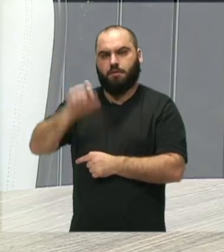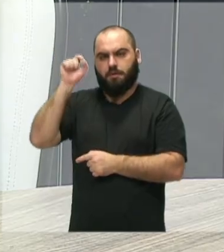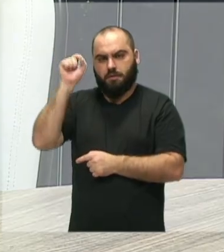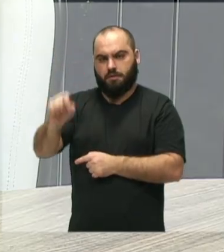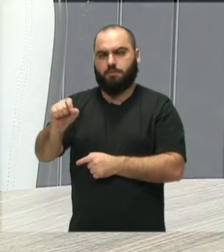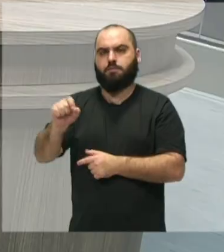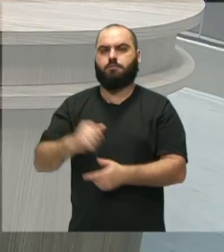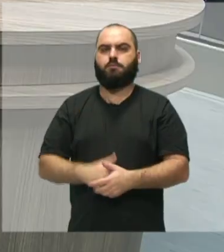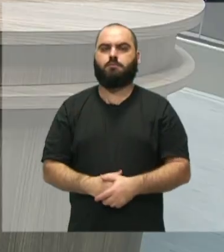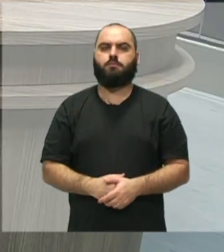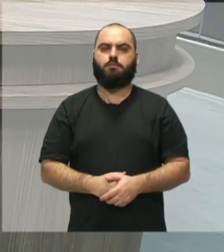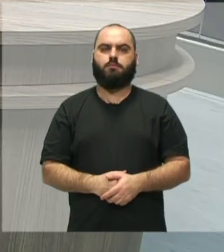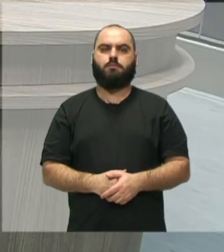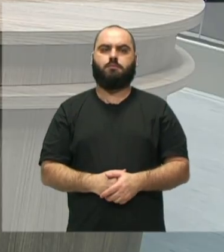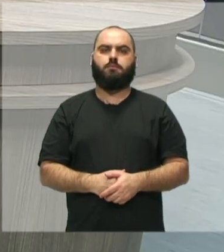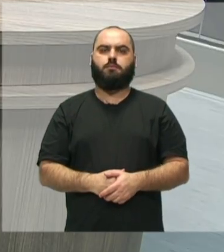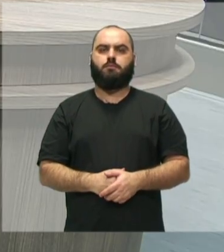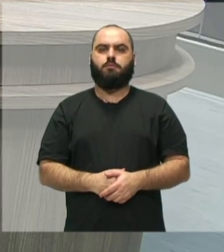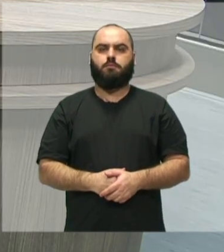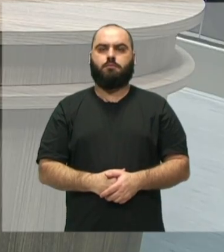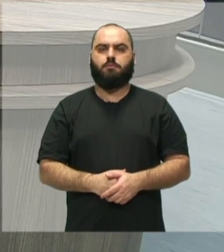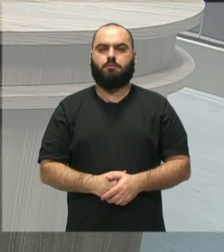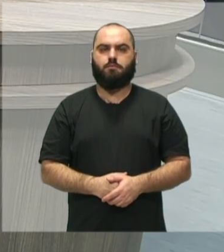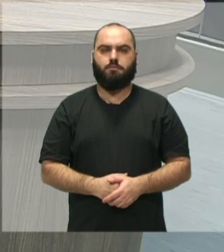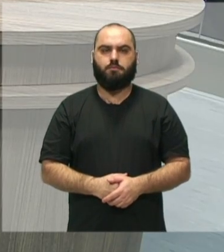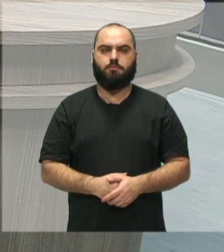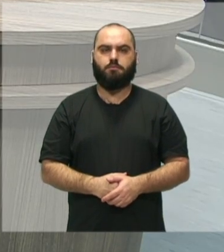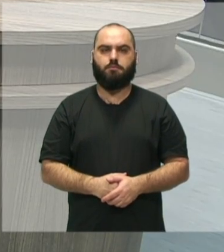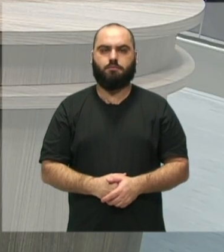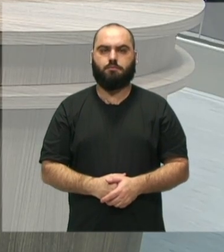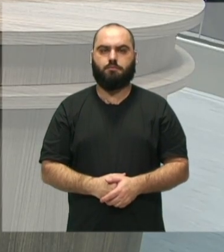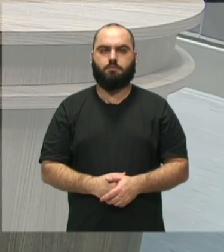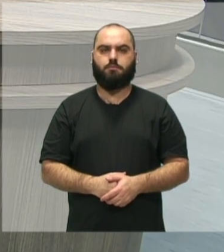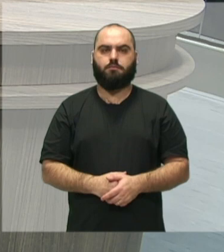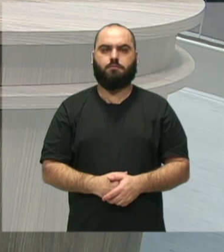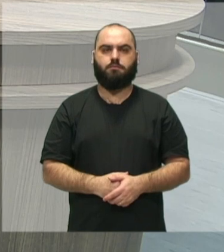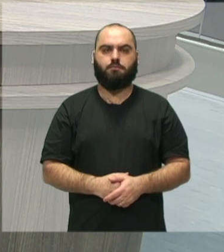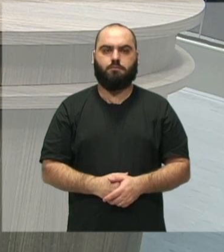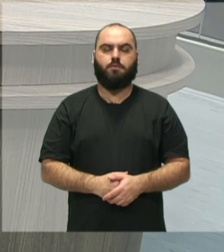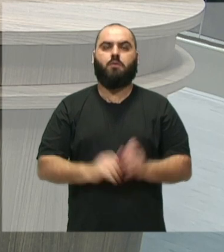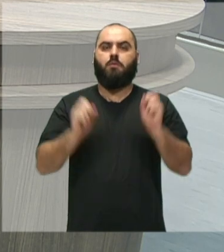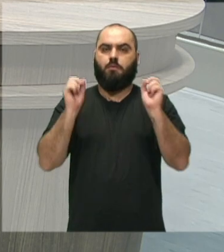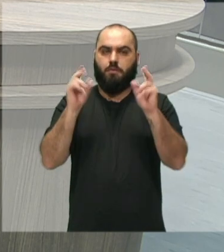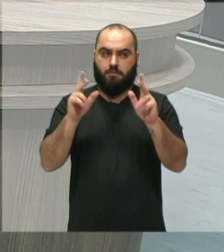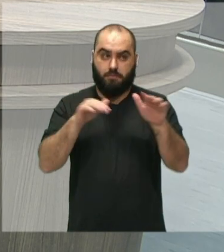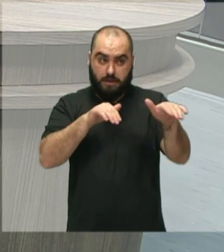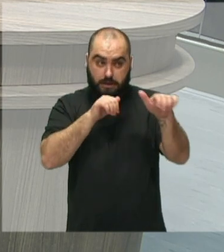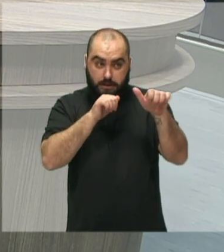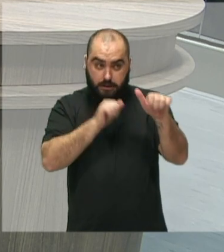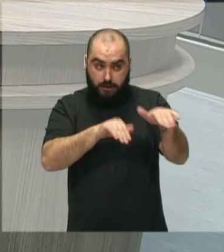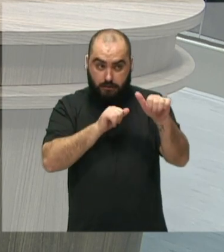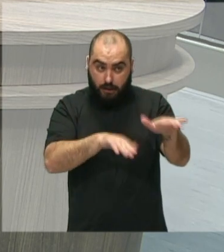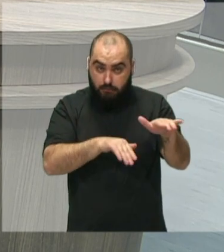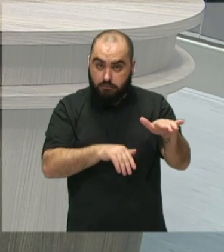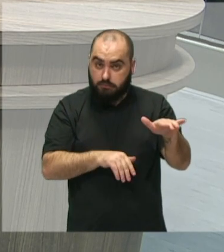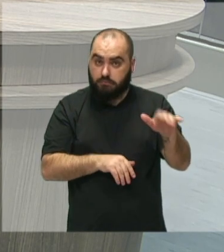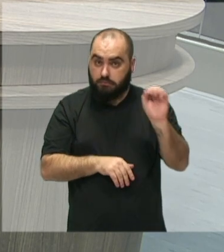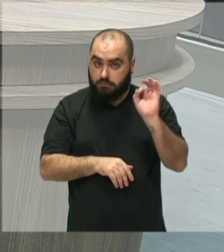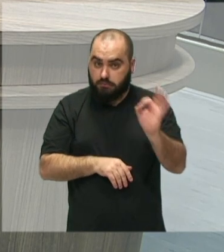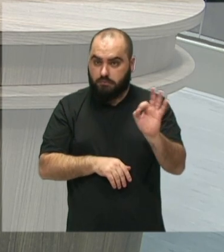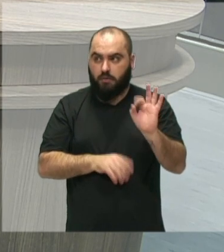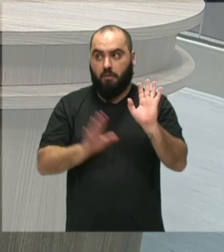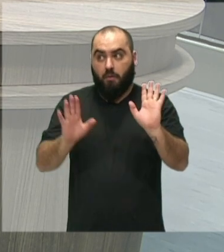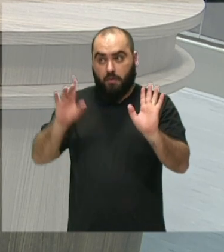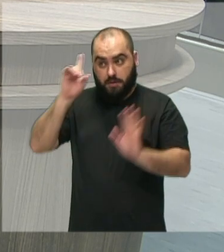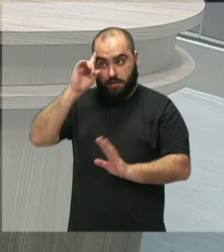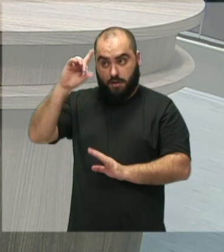Fechar. E agora sim, bom, então para setembro, né? Agora só recapitulando,